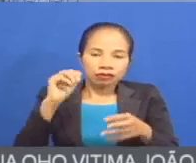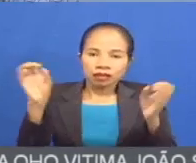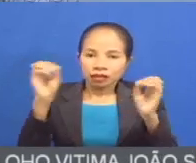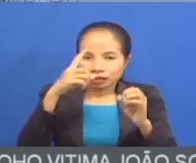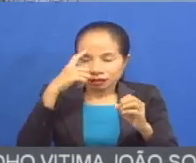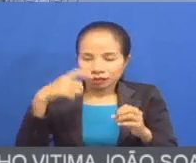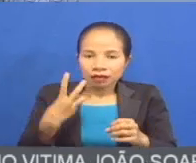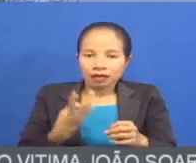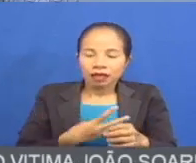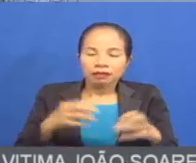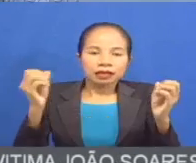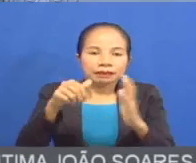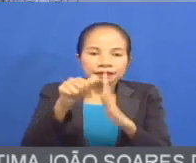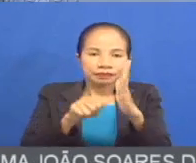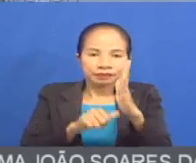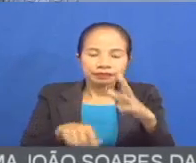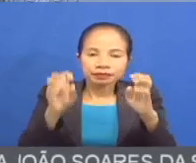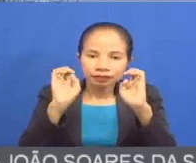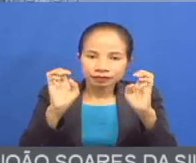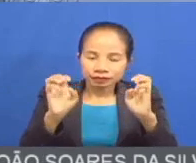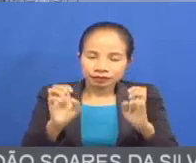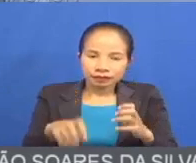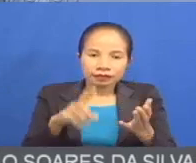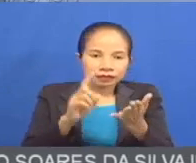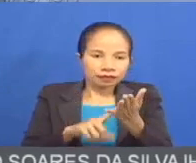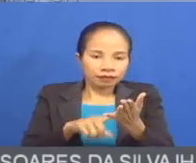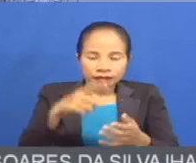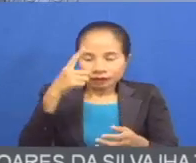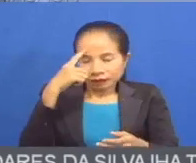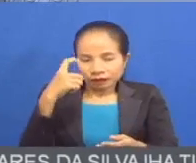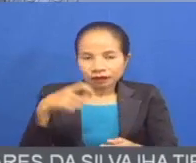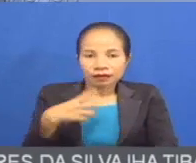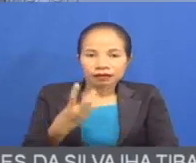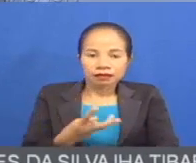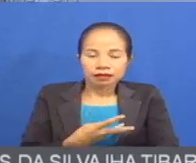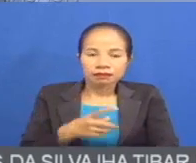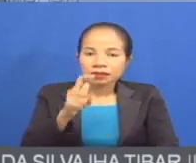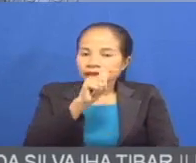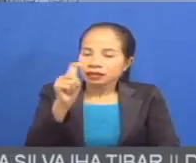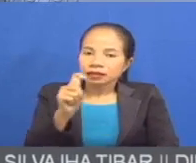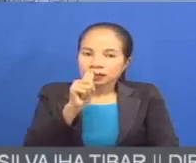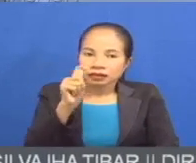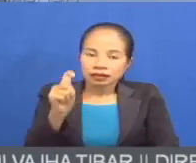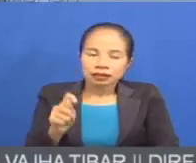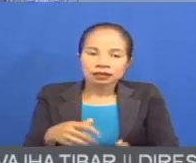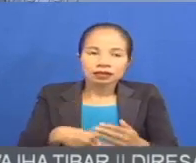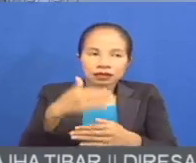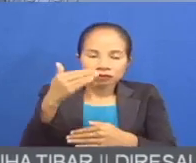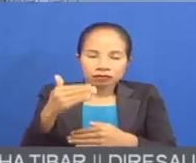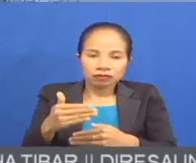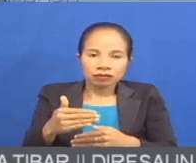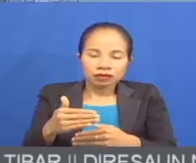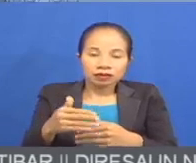iha agenda idenbe urgente atu debate tambanemak ami terça-terça terça ohing ursikra maybe